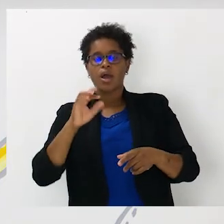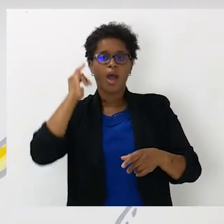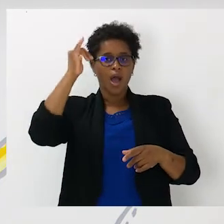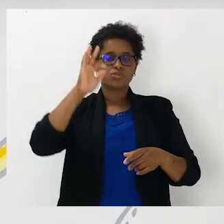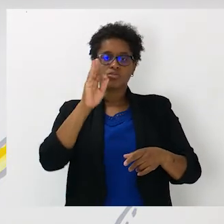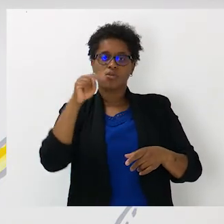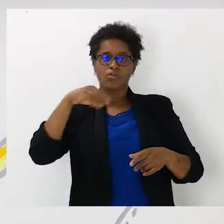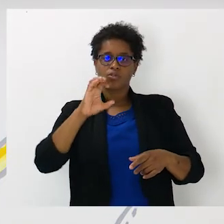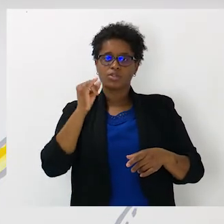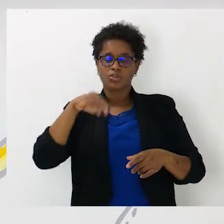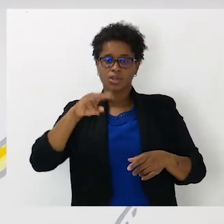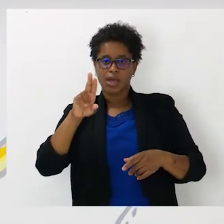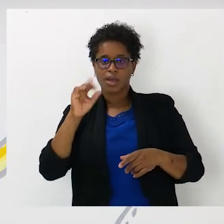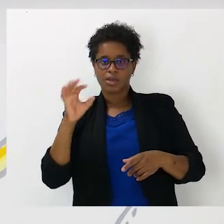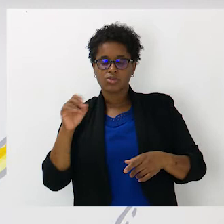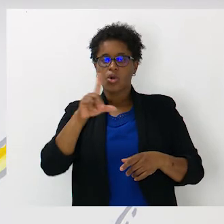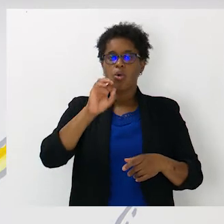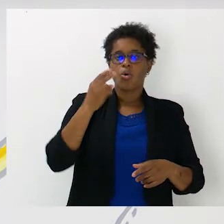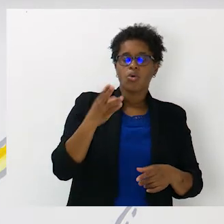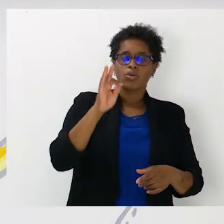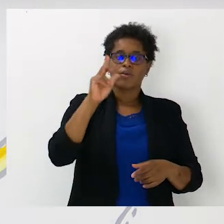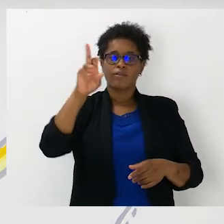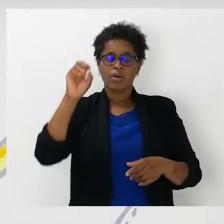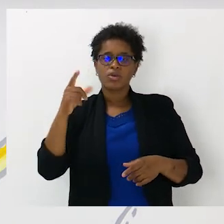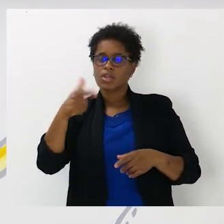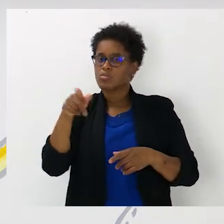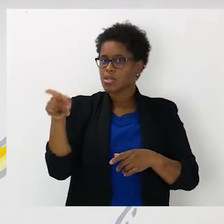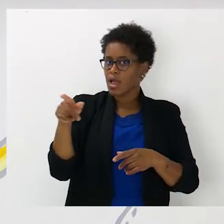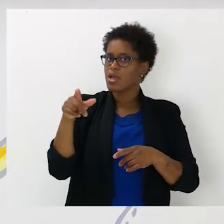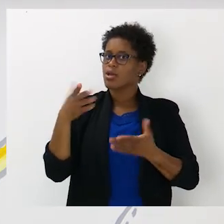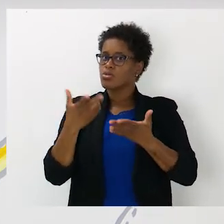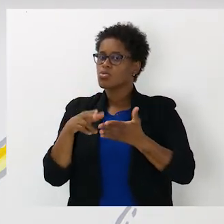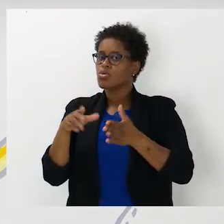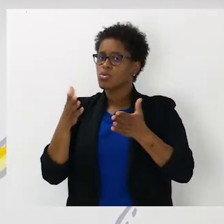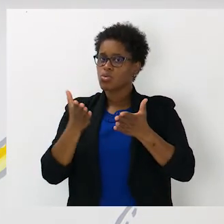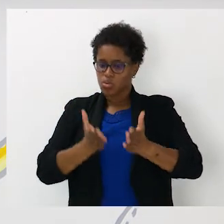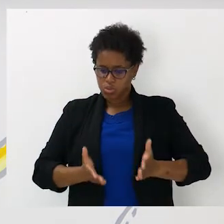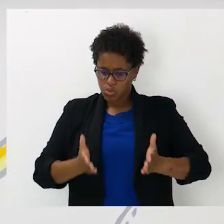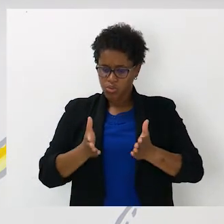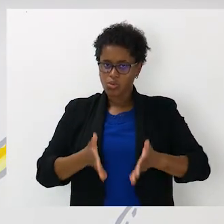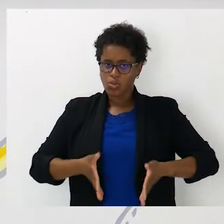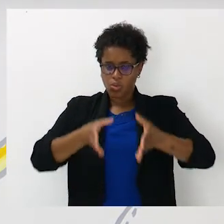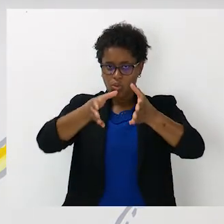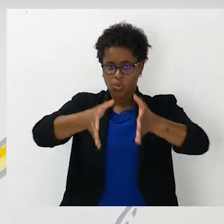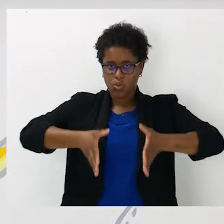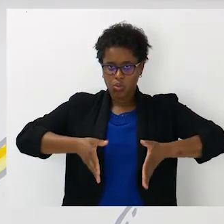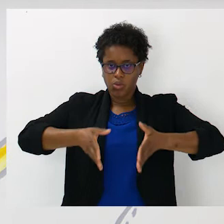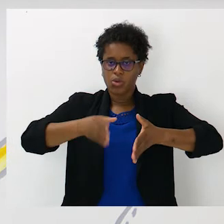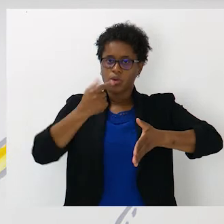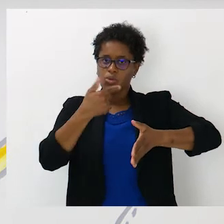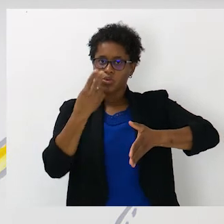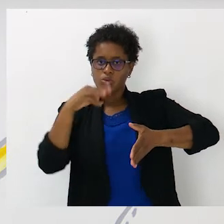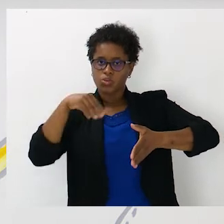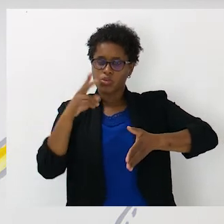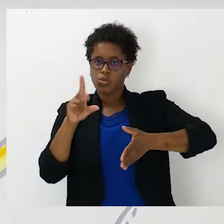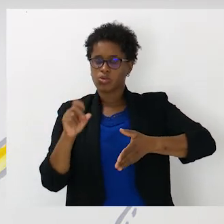ali tipos de sarcófagos ou tipos de túmulos, né? Temos então mastabas,